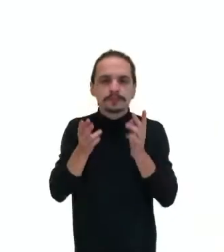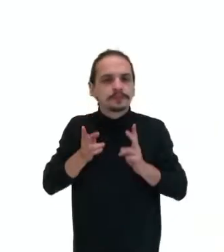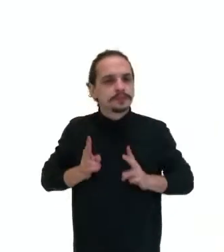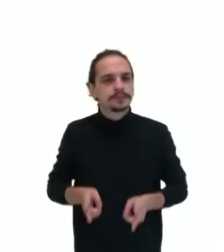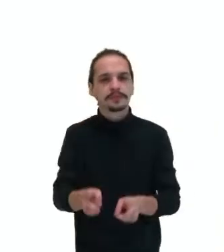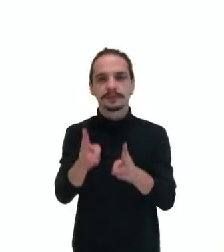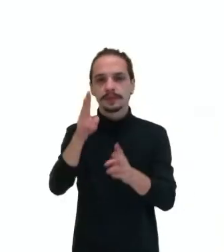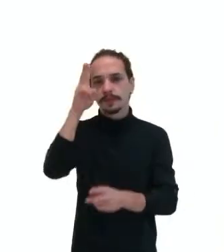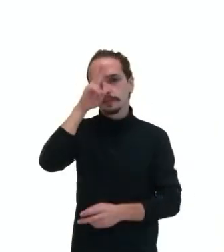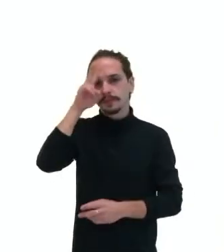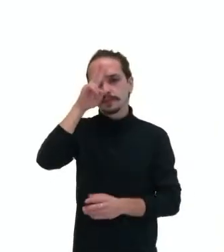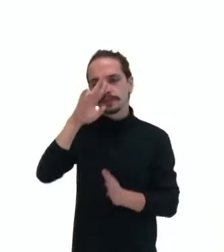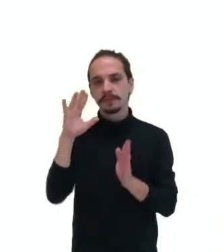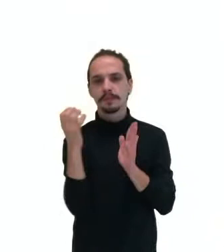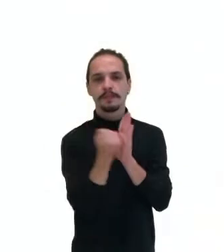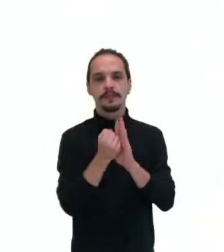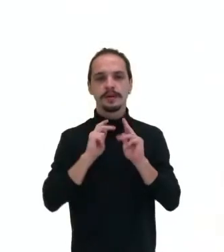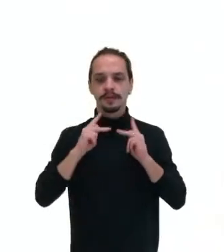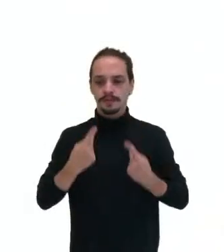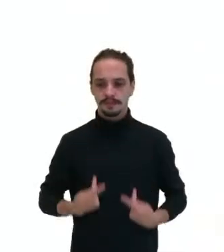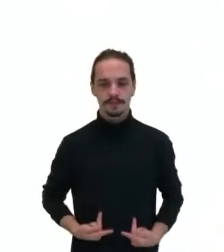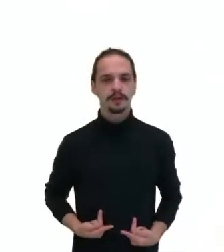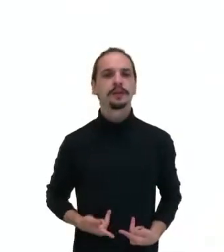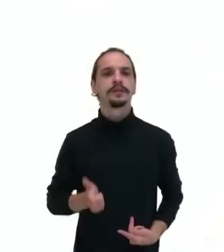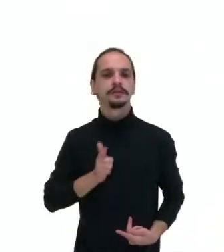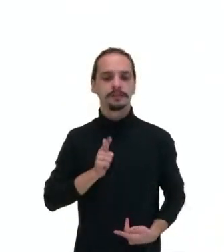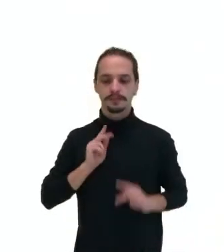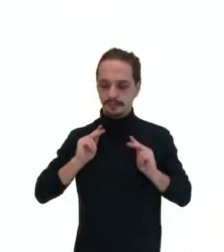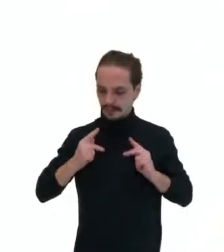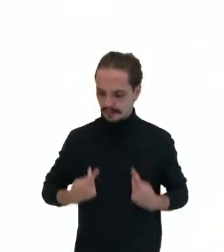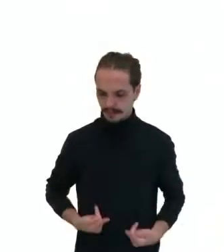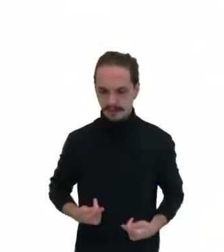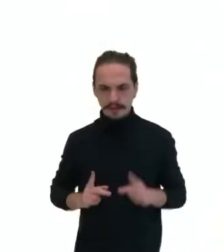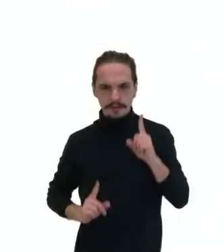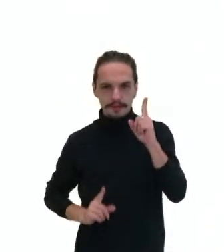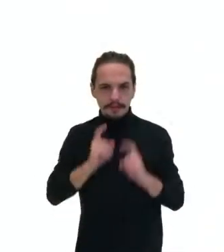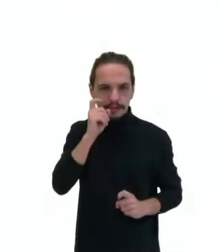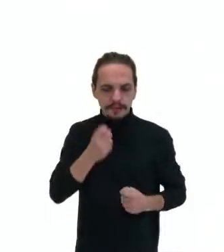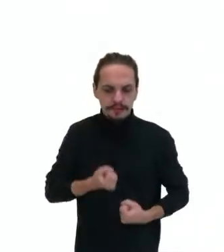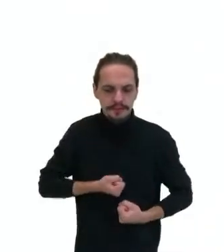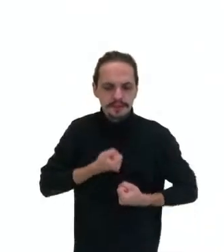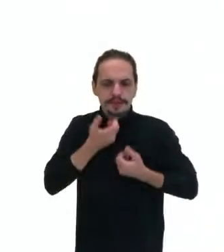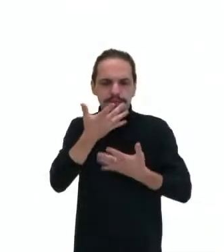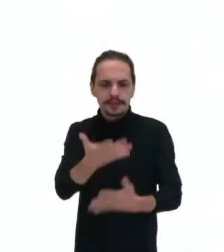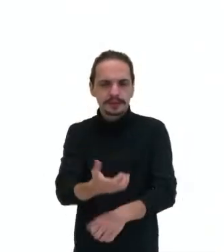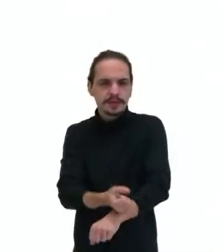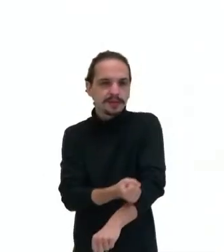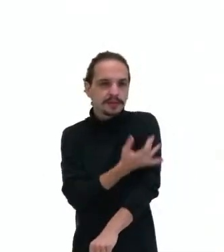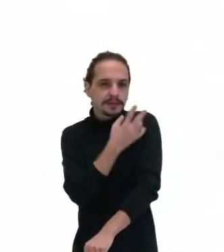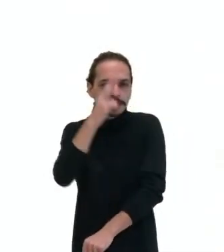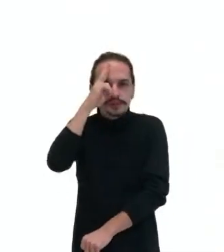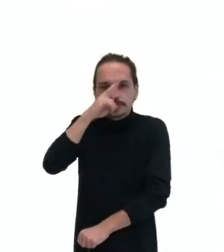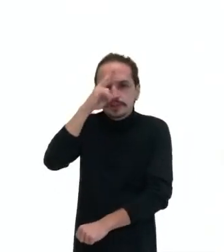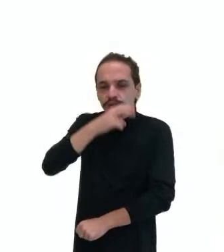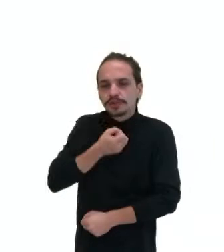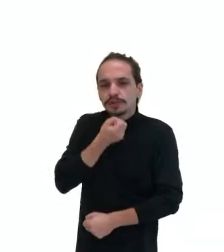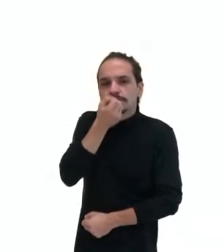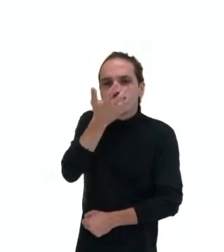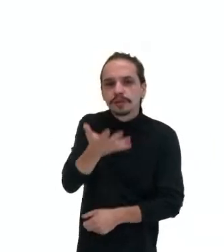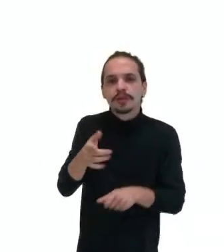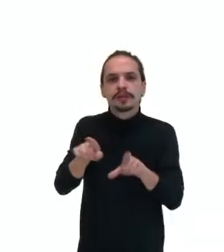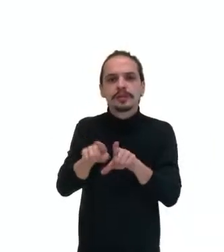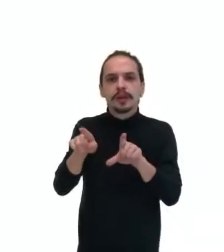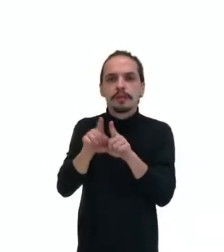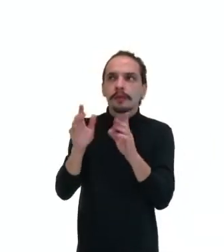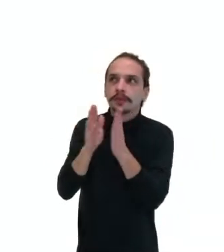nossa história, né? Na história da humanidade. Por meio do ser humano, ele expressava seus sentimentos, contava história, louvava divindades, né? Então,